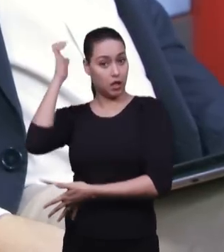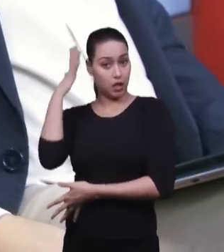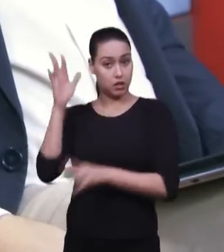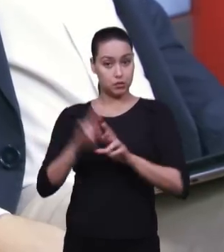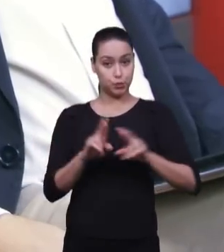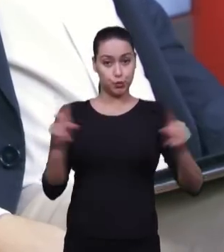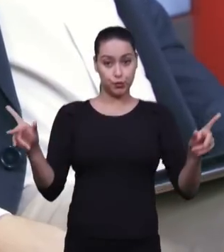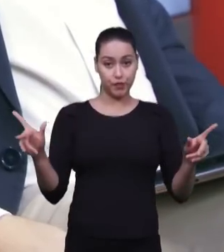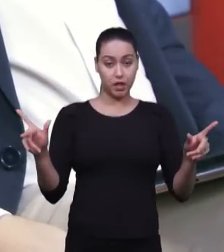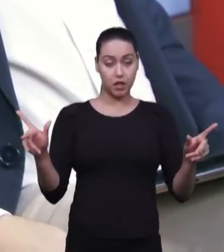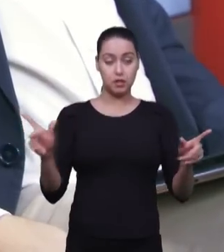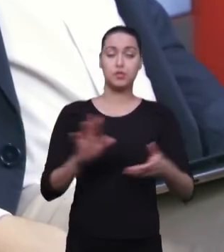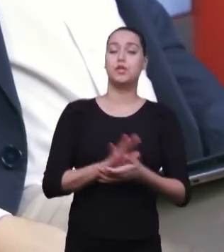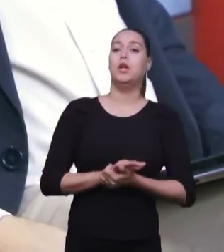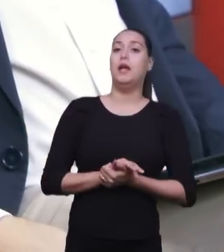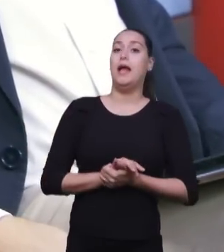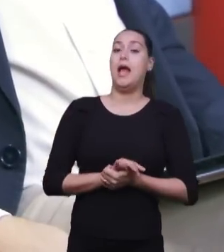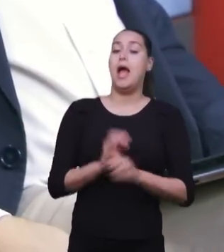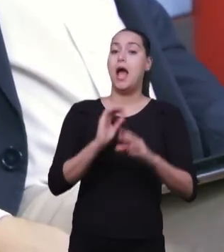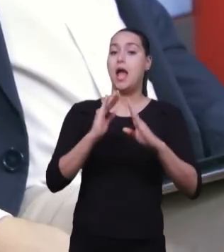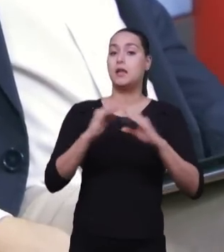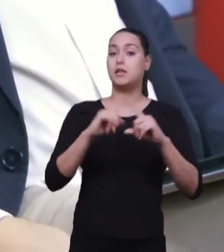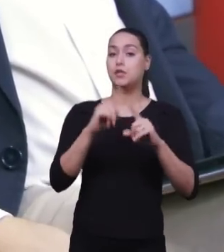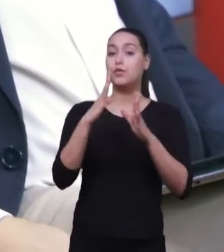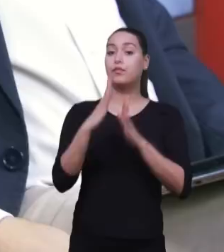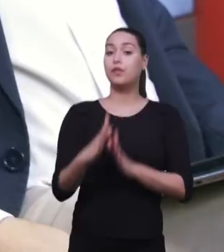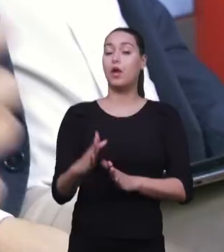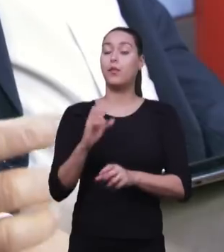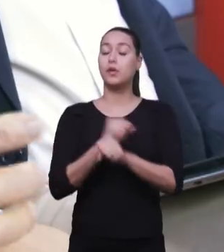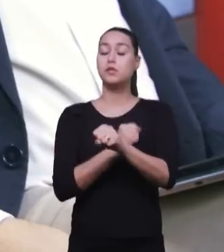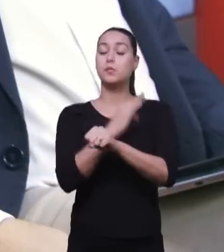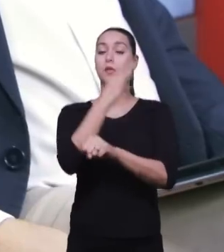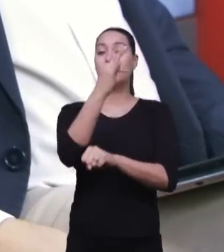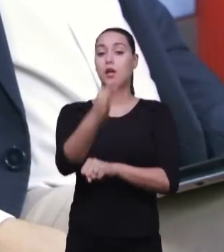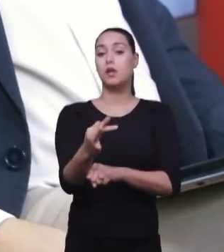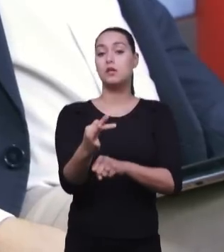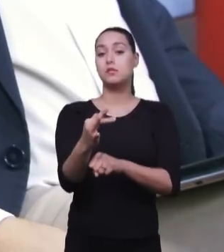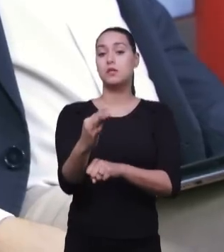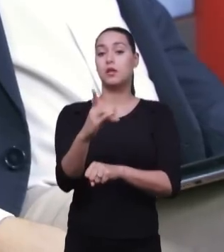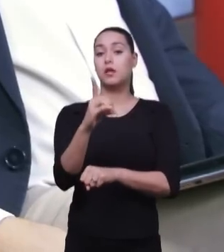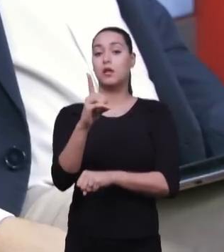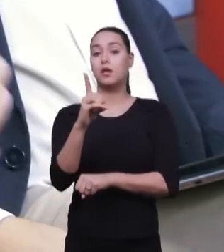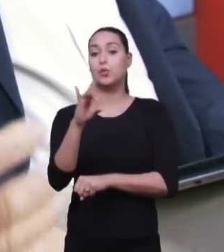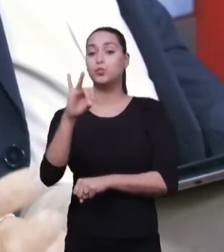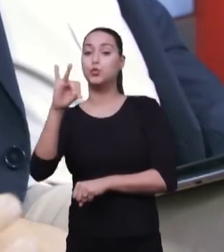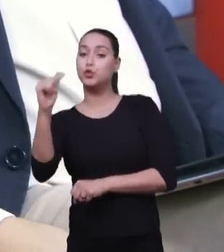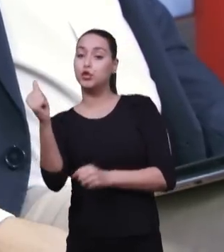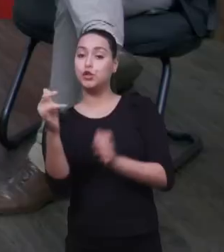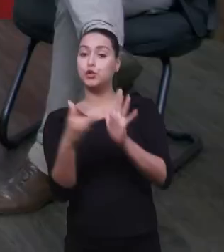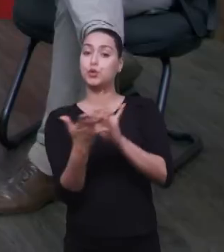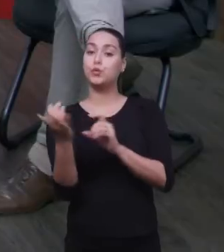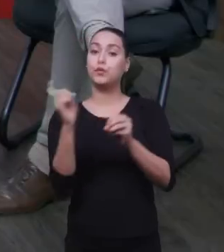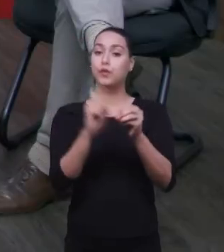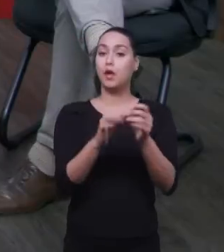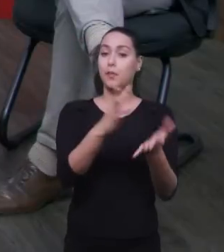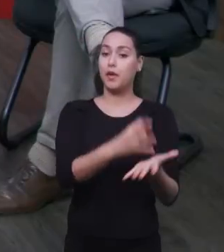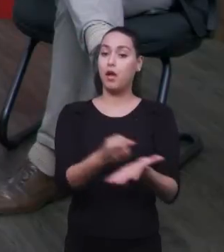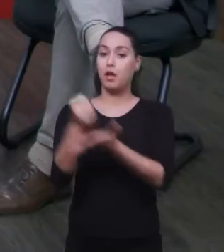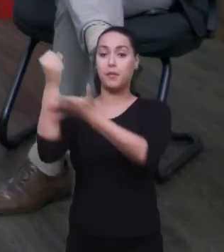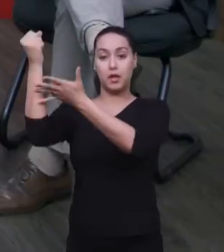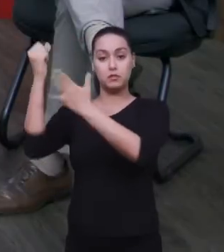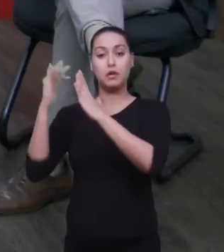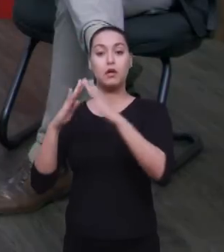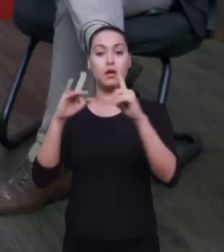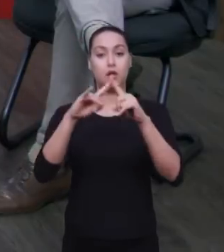de fé da igreja é a esperança de que um dia a igreja vai ser arrebatada, Jesus virá